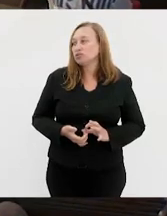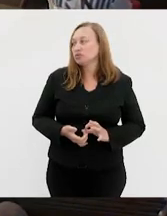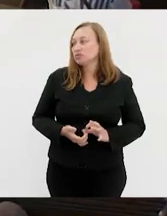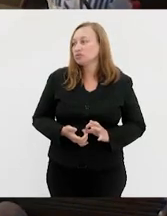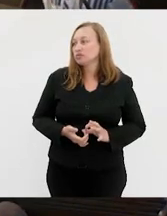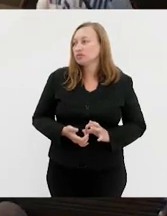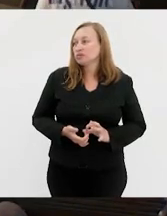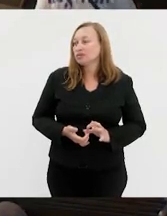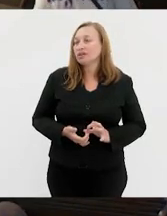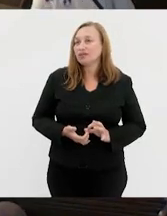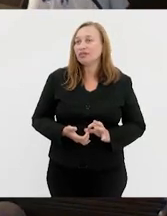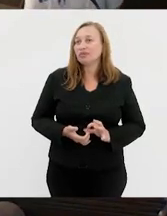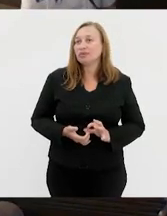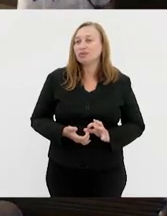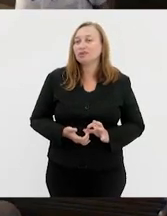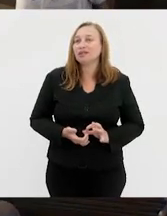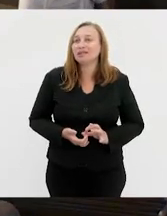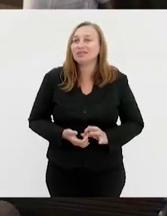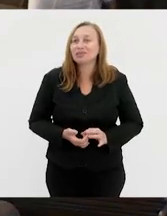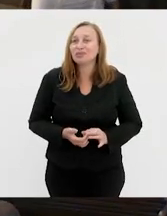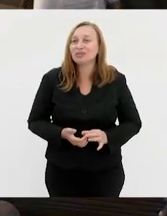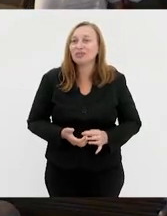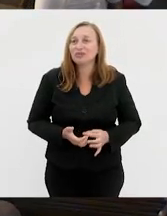Vamos finalizar.